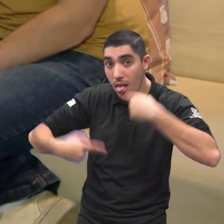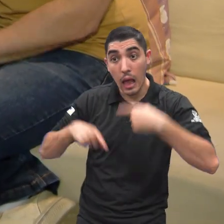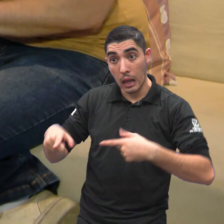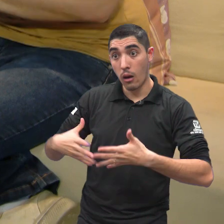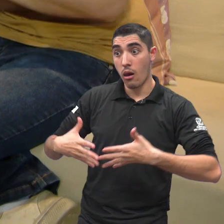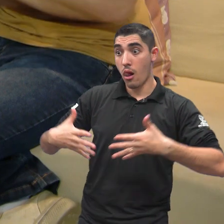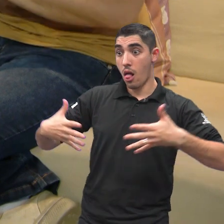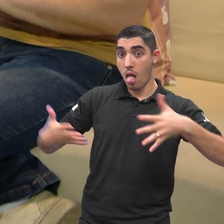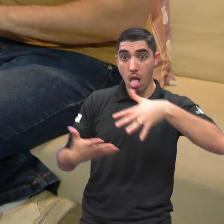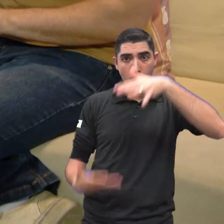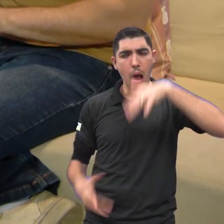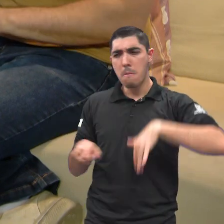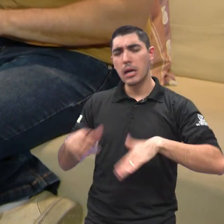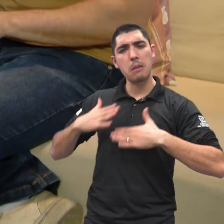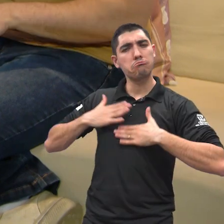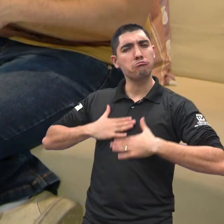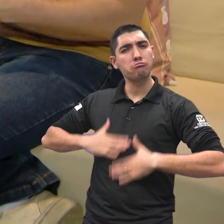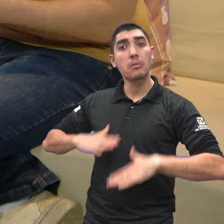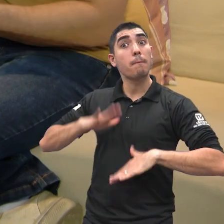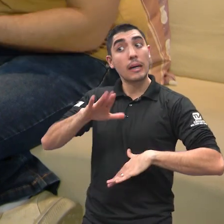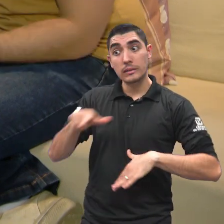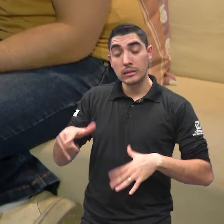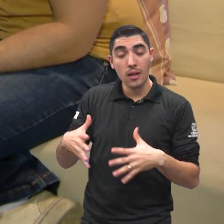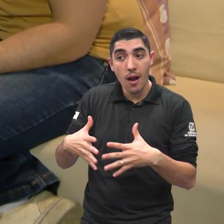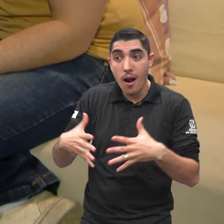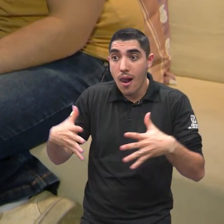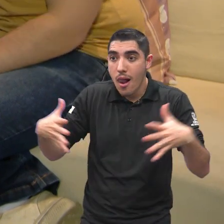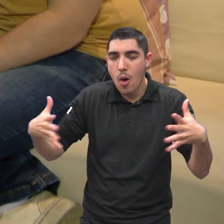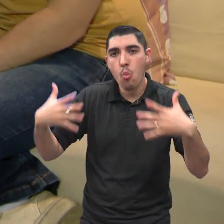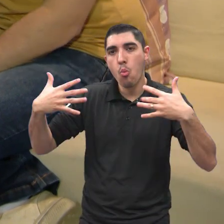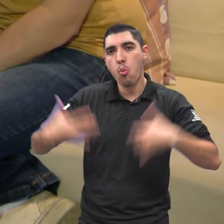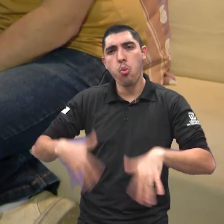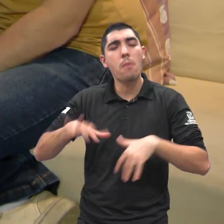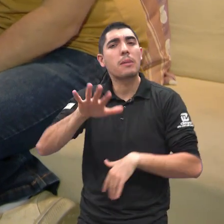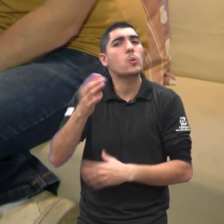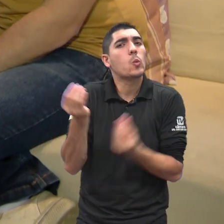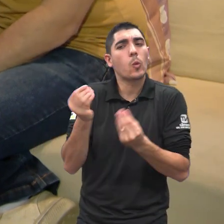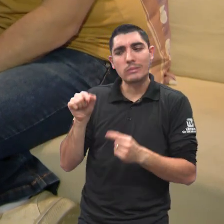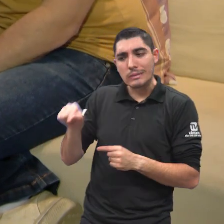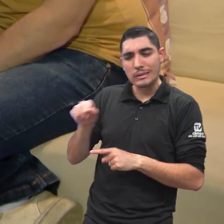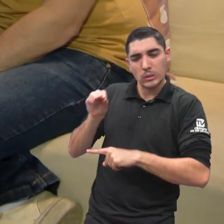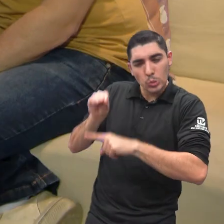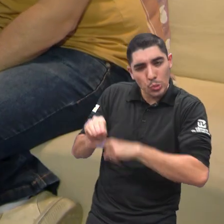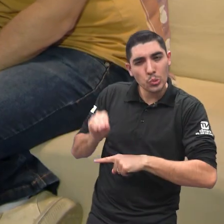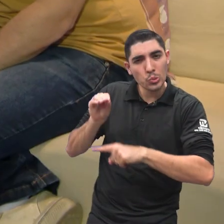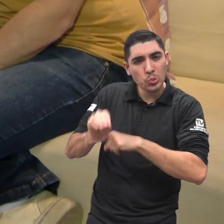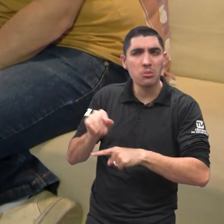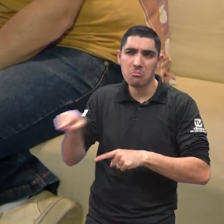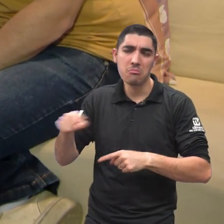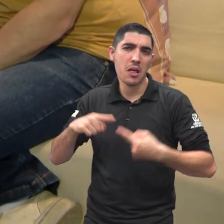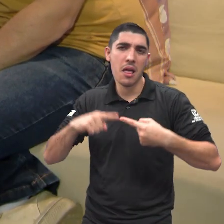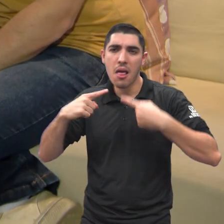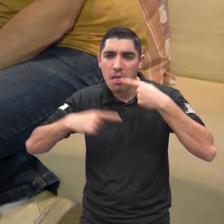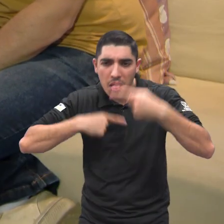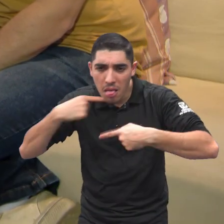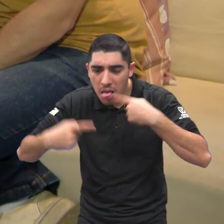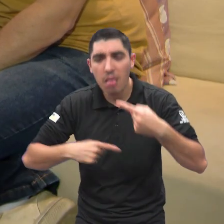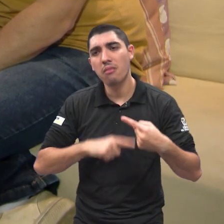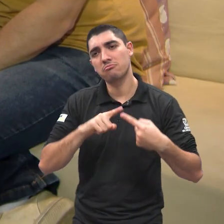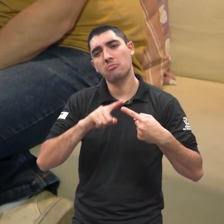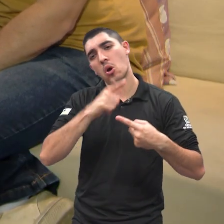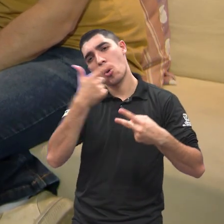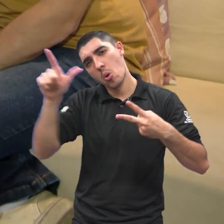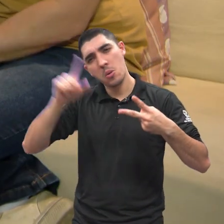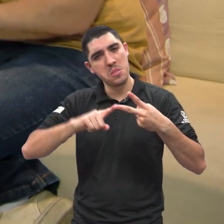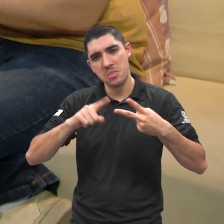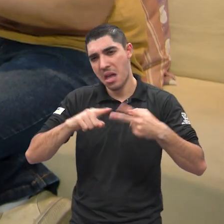gigantesco, super tranquilo, mas é grandão. E aí, para cuidar desse gigante, seja um São Bernardo ou seja de repente